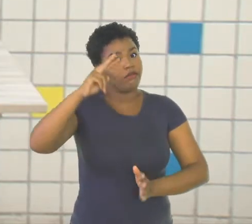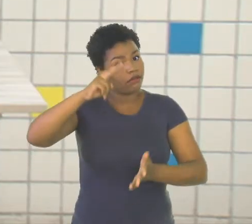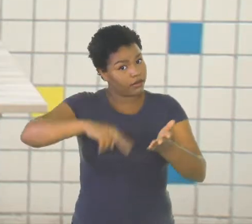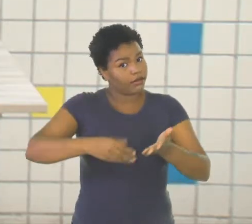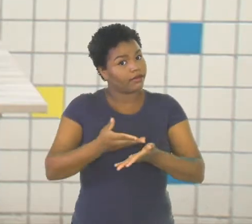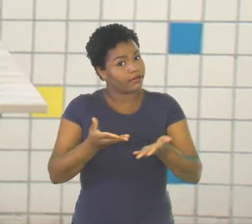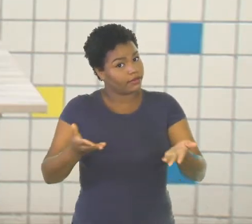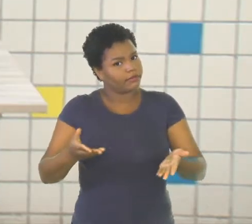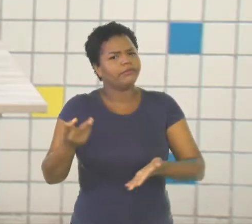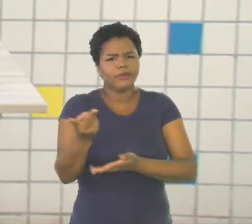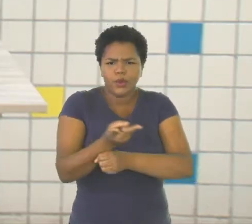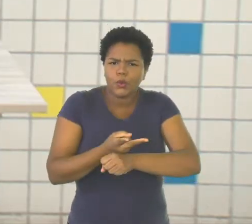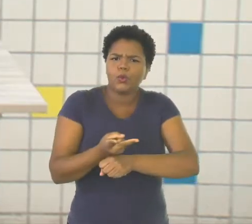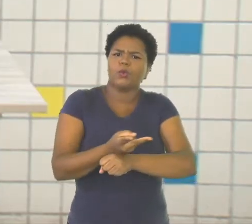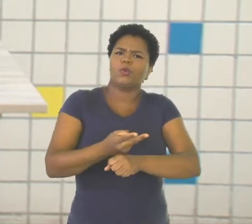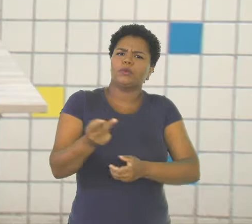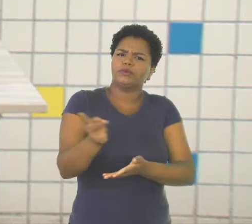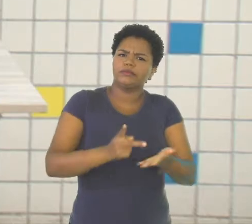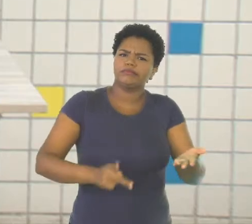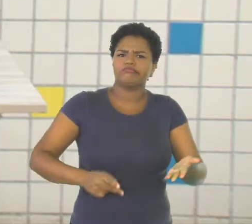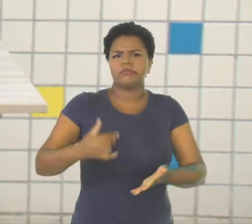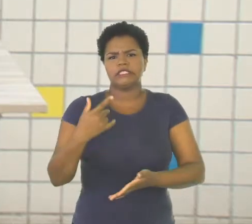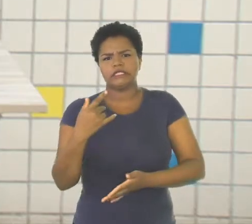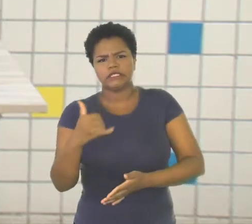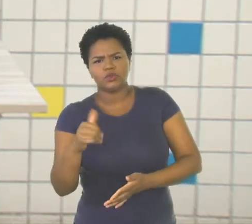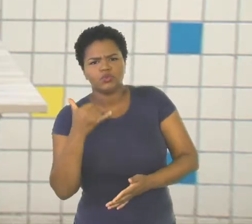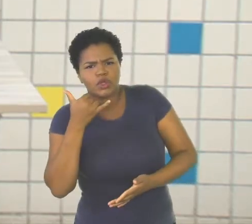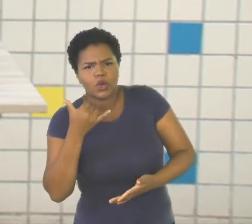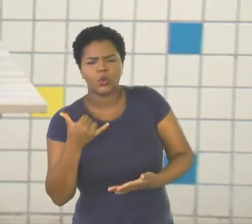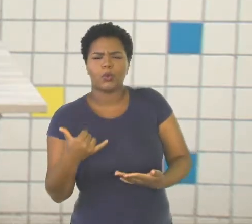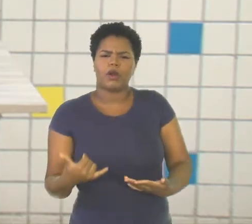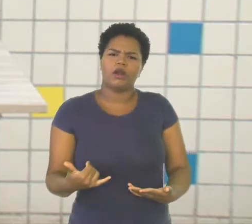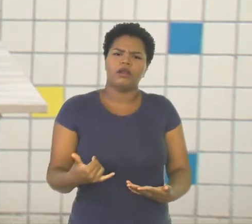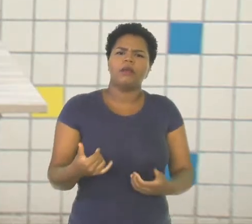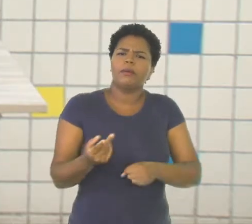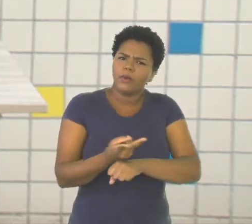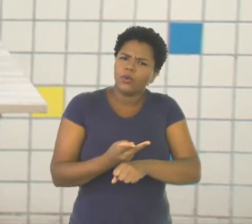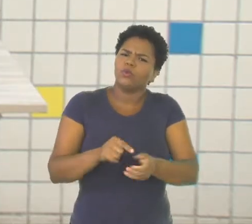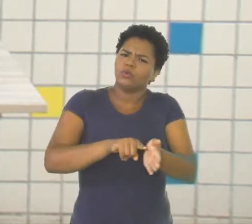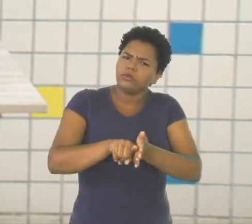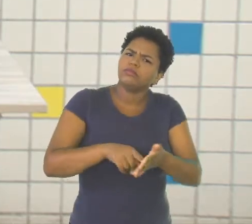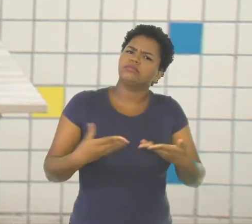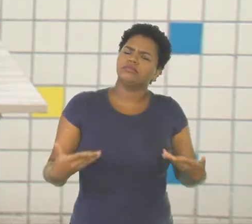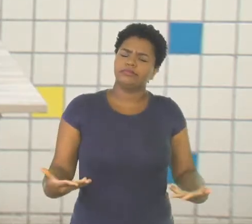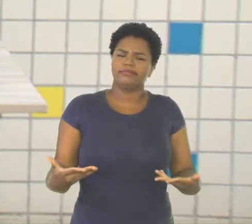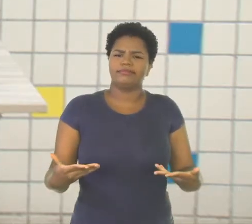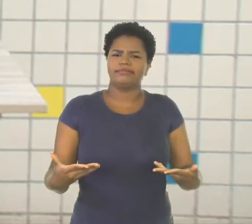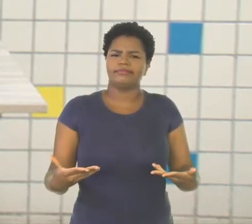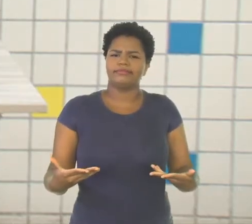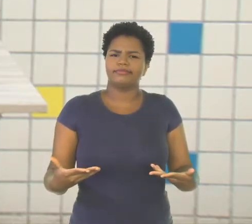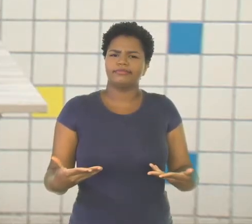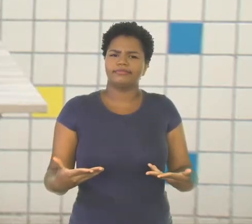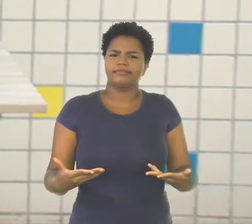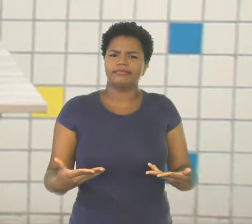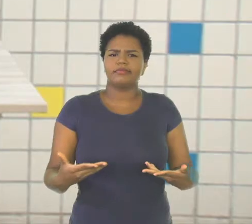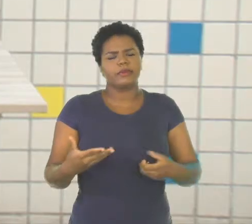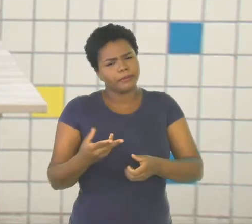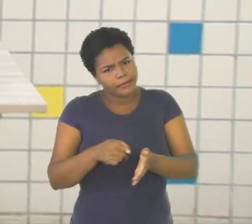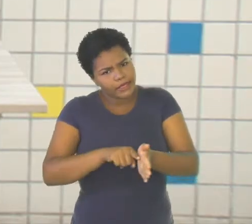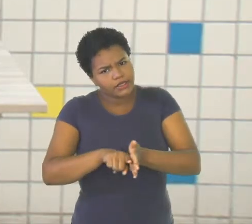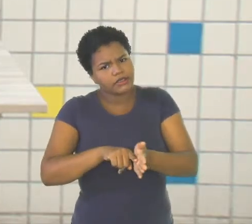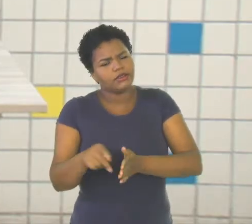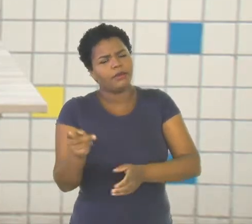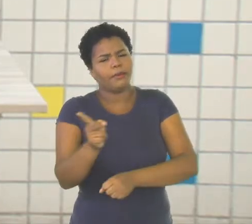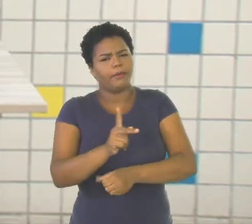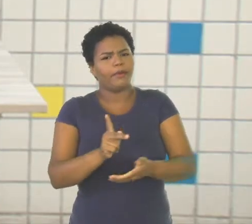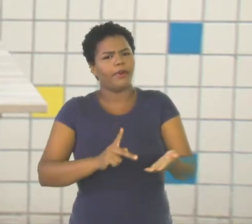esse poema, pode ser no seu celular, faça uma pesquisa, faça uma busca e pesquise esse poema. Procure